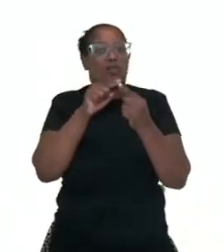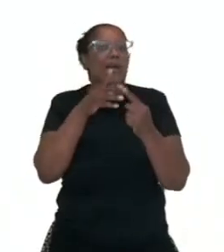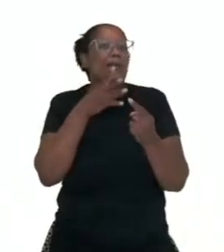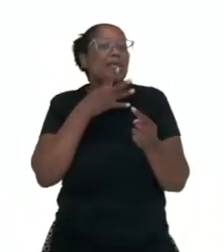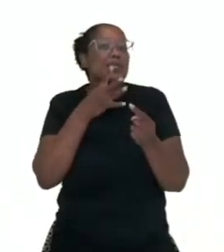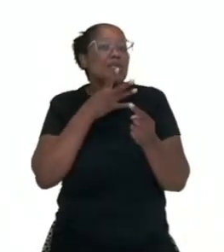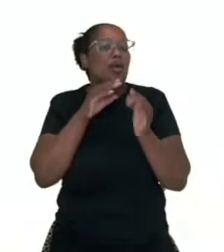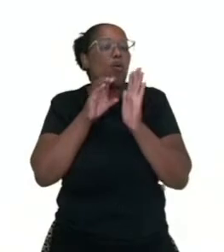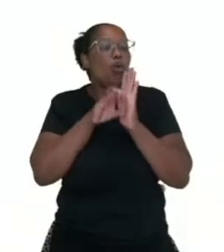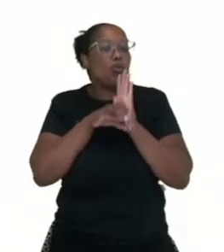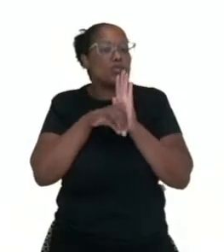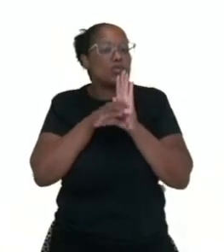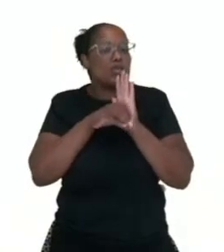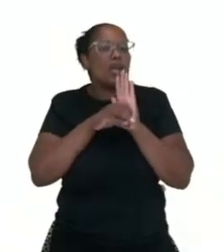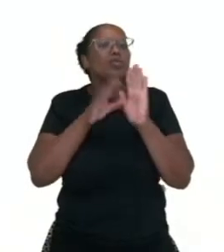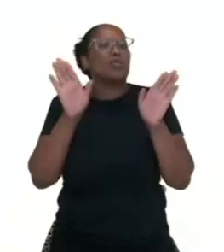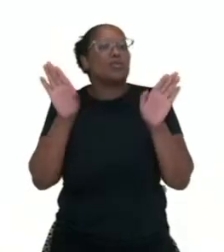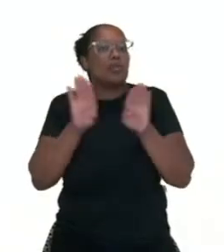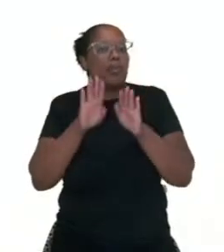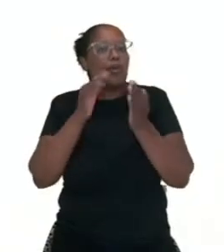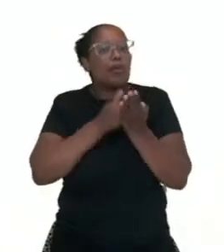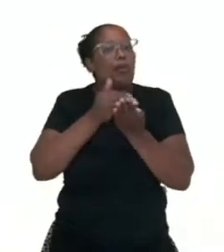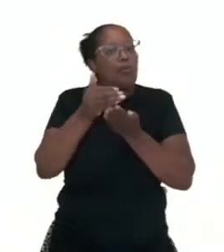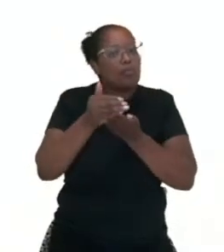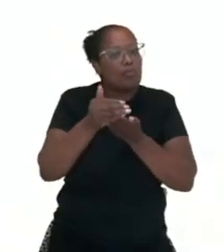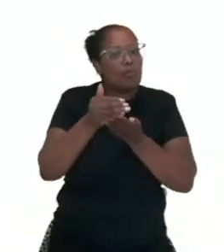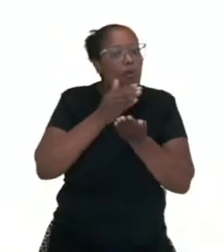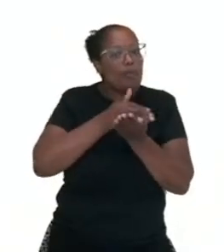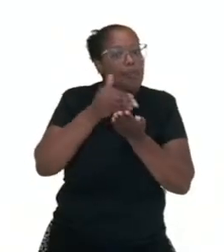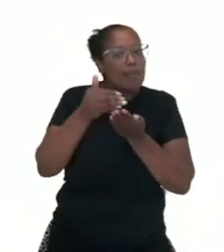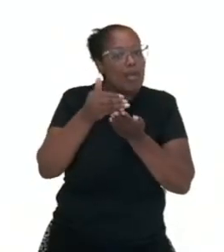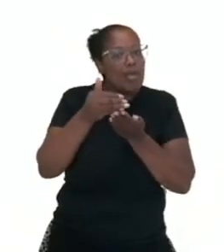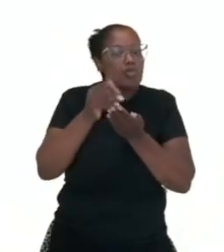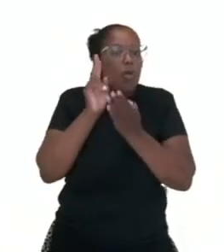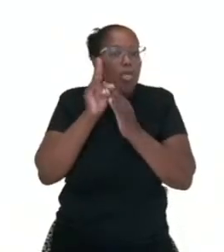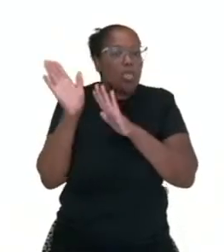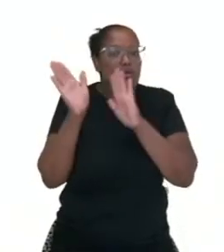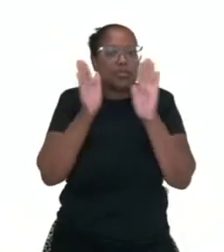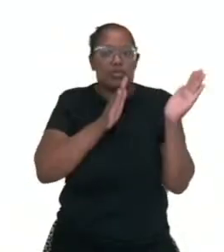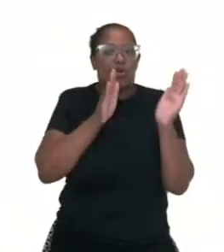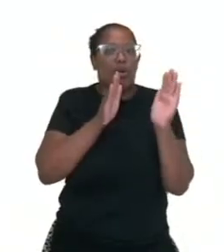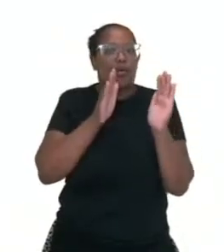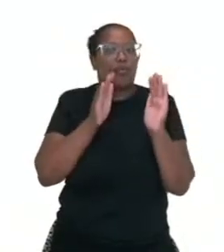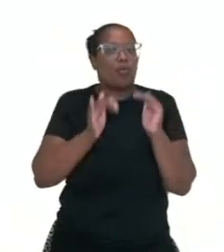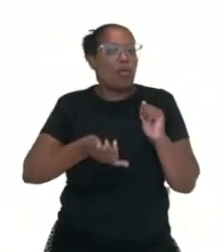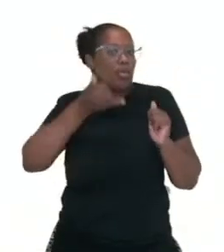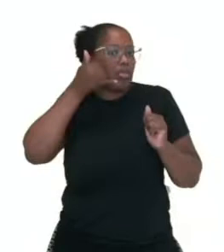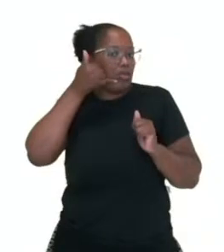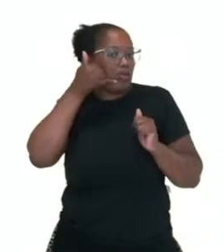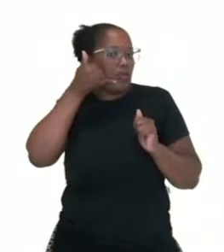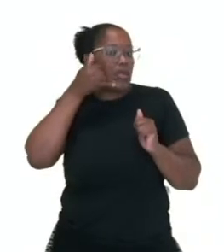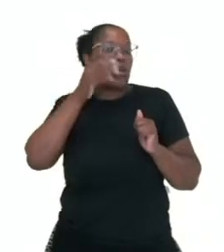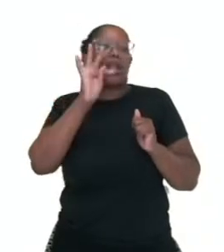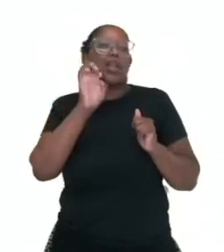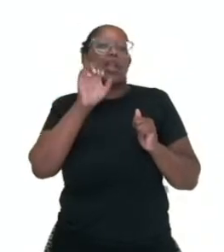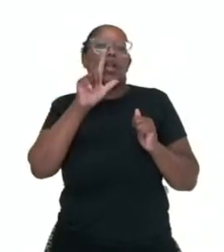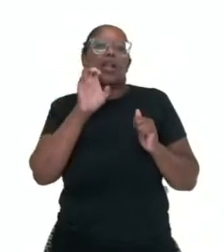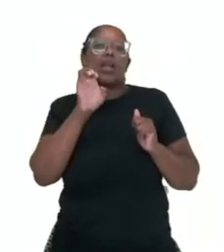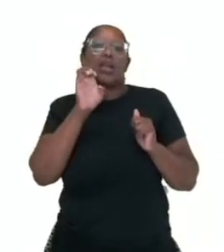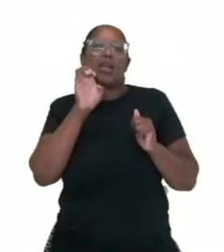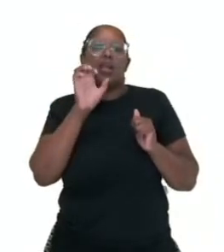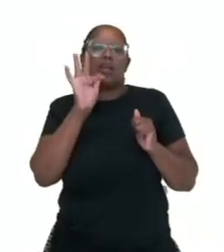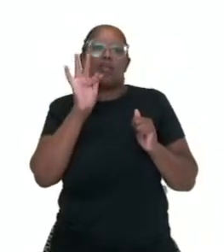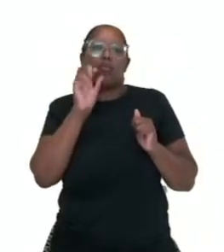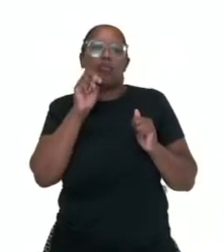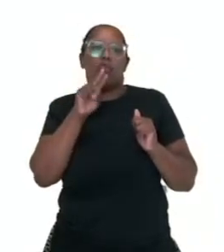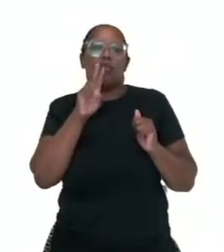a evolução do telefone móvel. Veja que eu não falei telefone celular, telefone móvel, tá? E